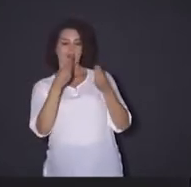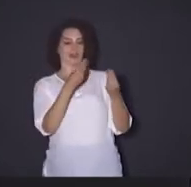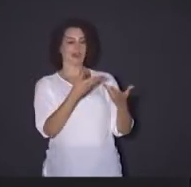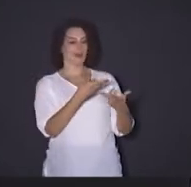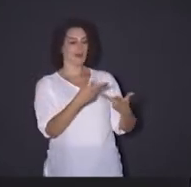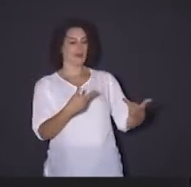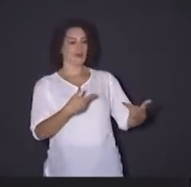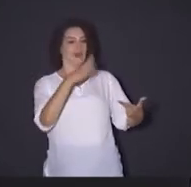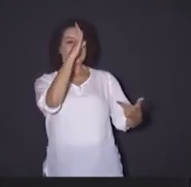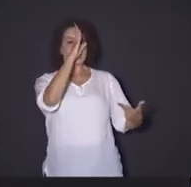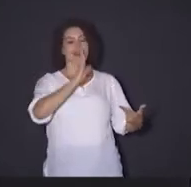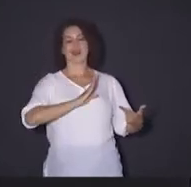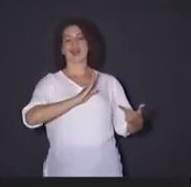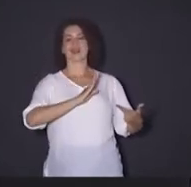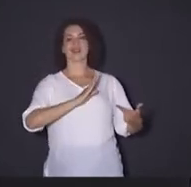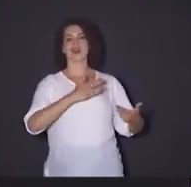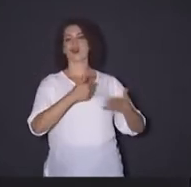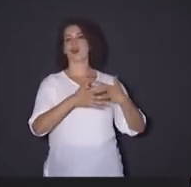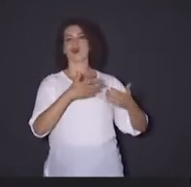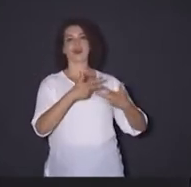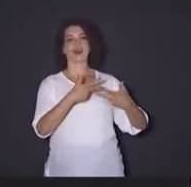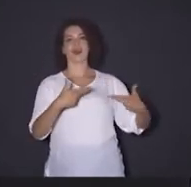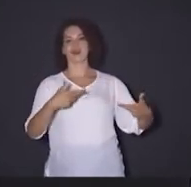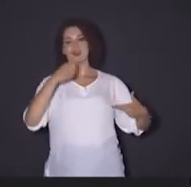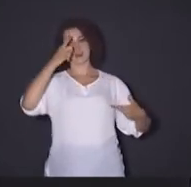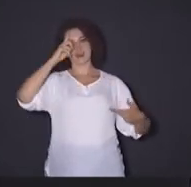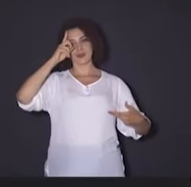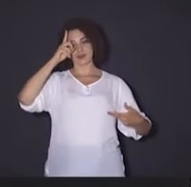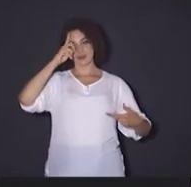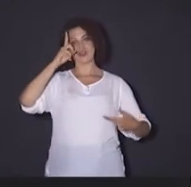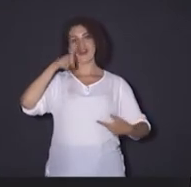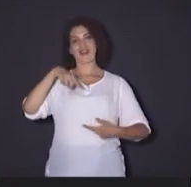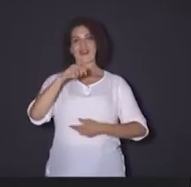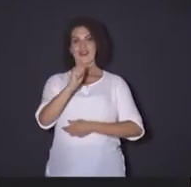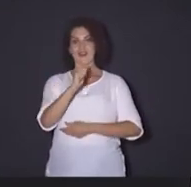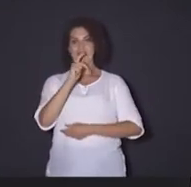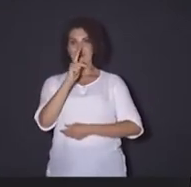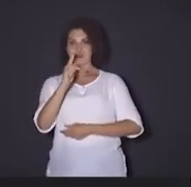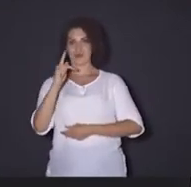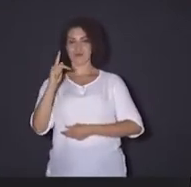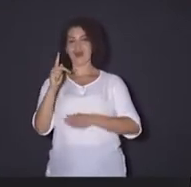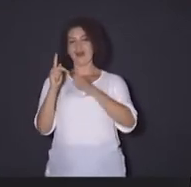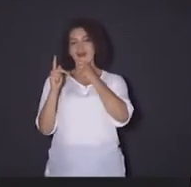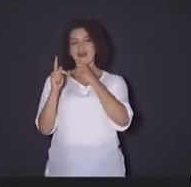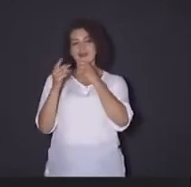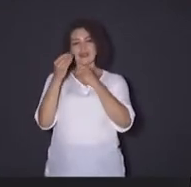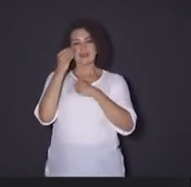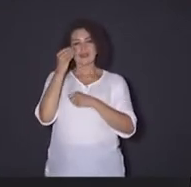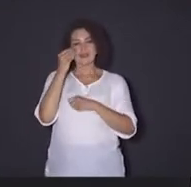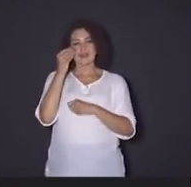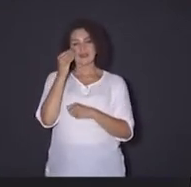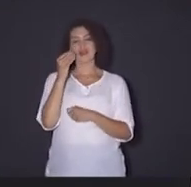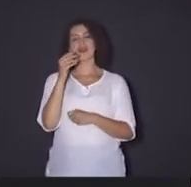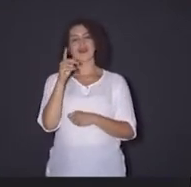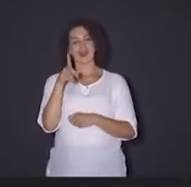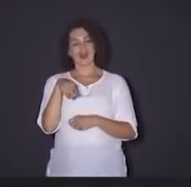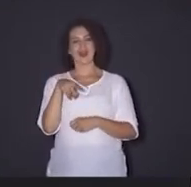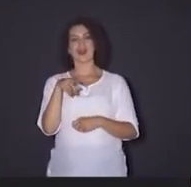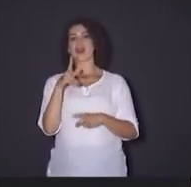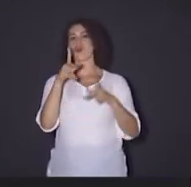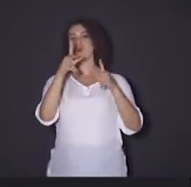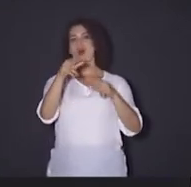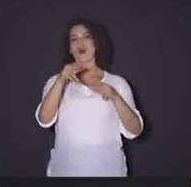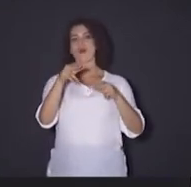momento do seu dia a gente virou um aplicativo que está na fase na fase de protótipo esse aplicativo funciona como mercado